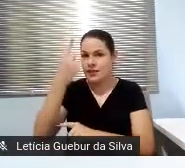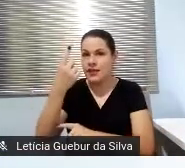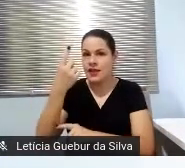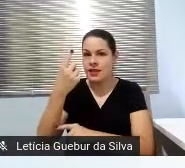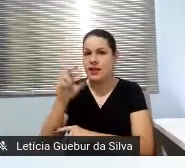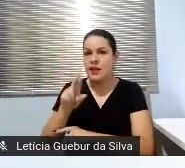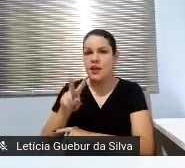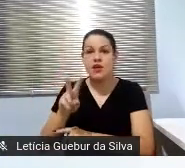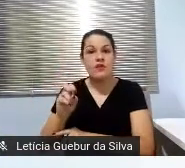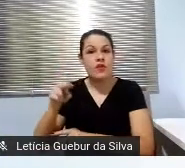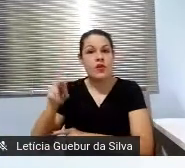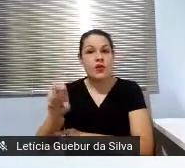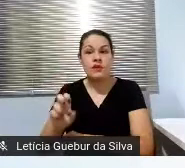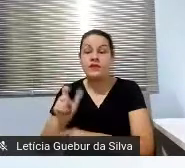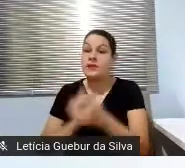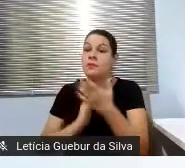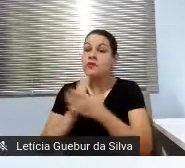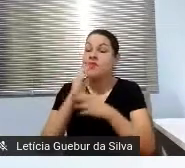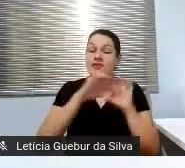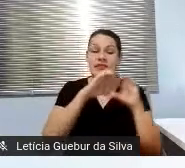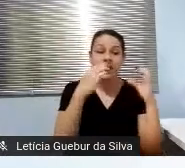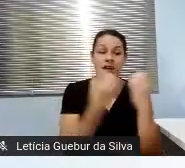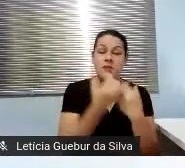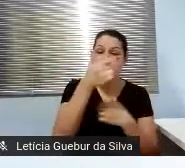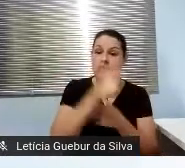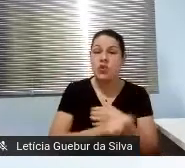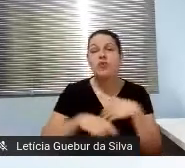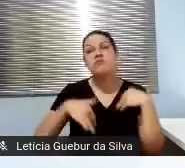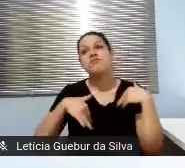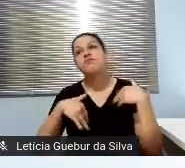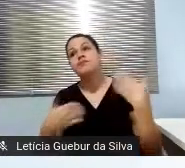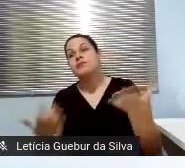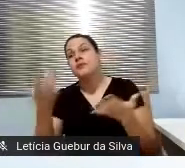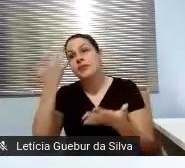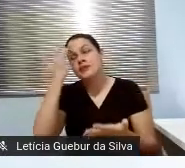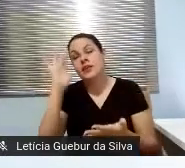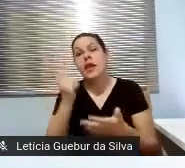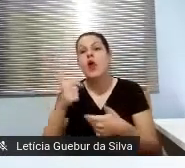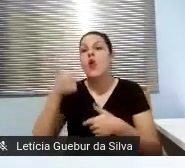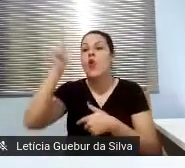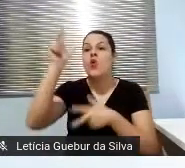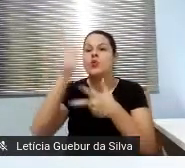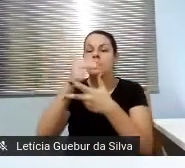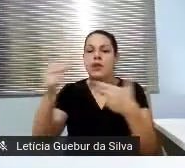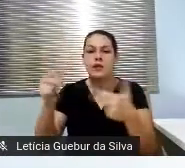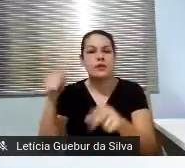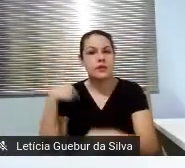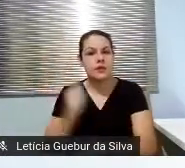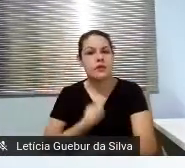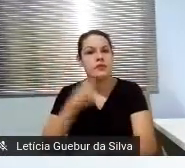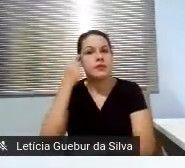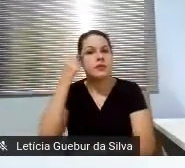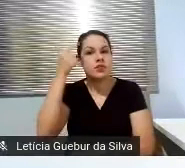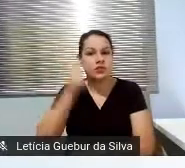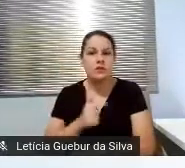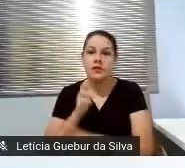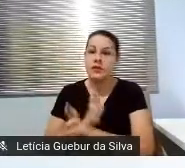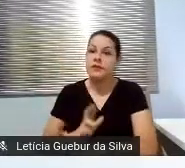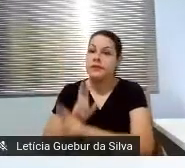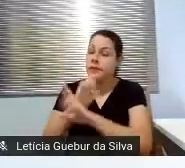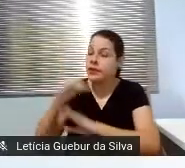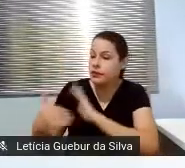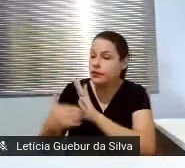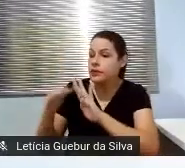ser aprovado na Câmara, isso aí é um outro ponto. Obviamente que essas entidades